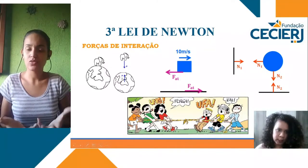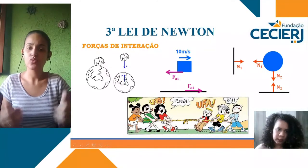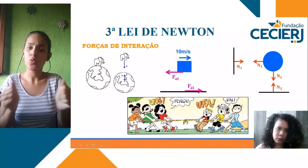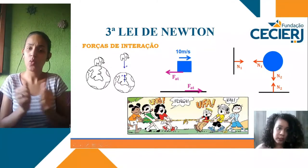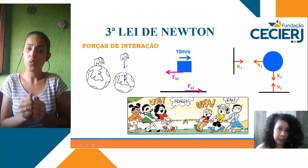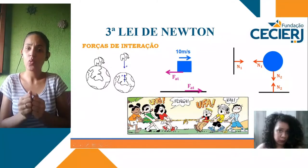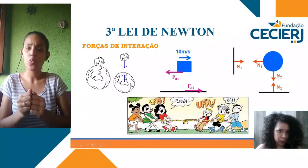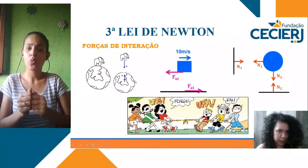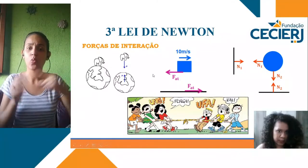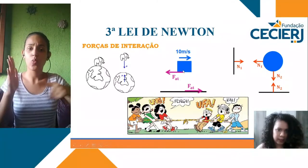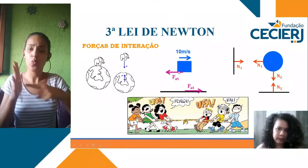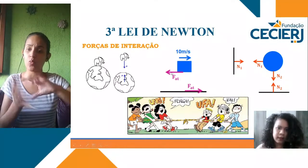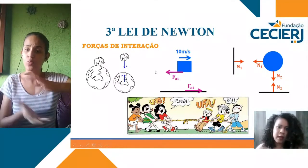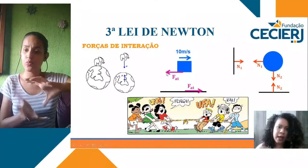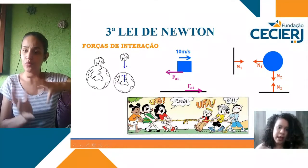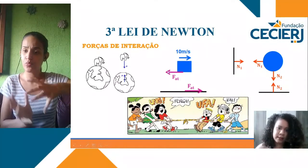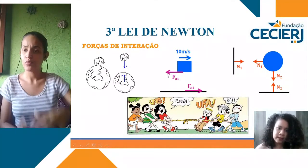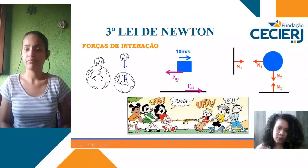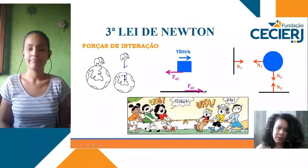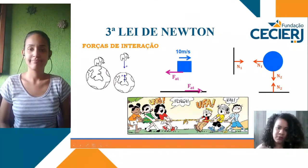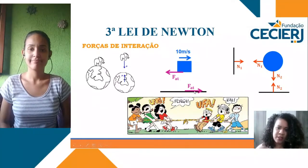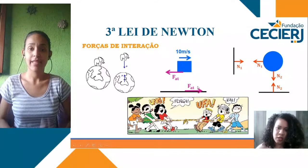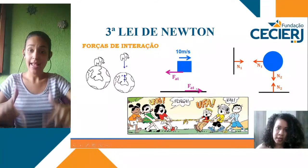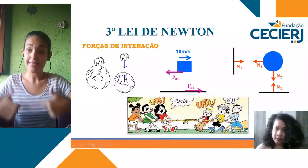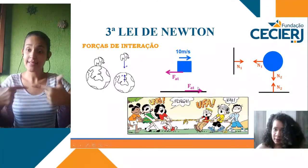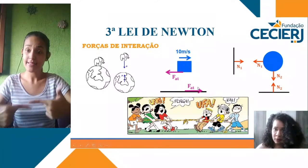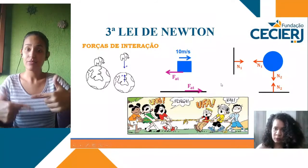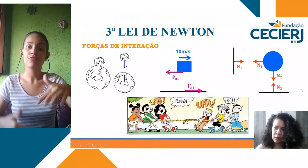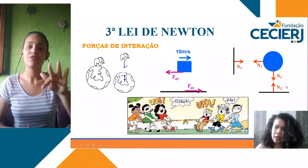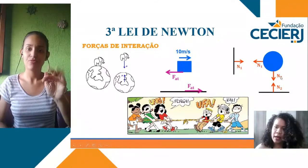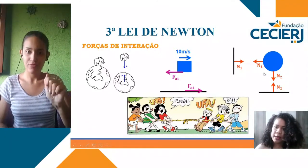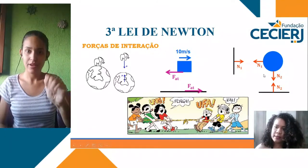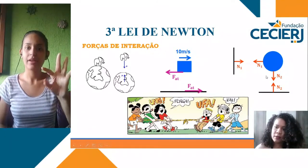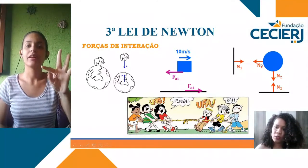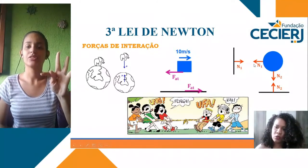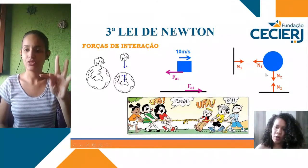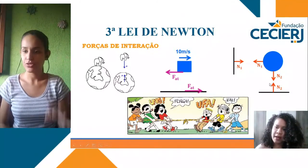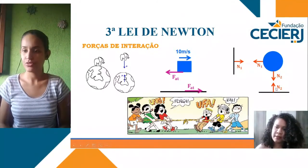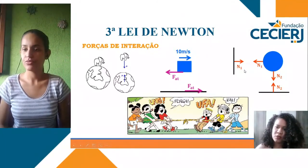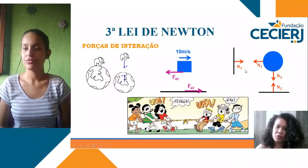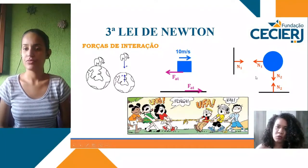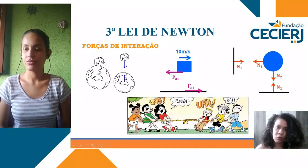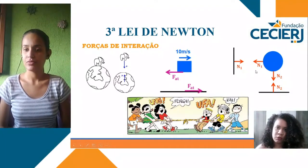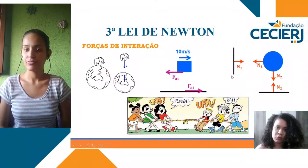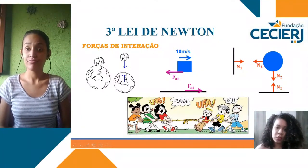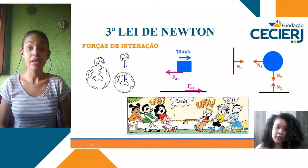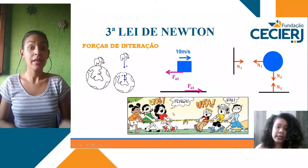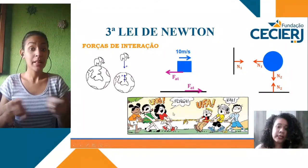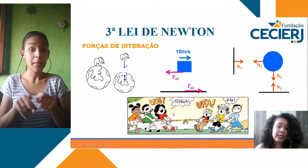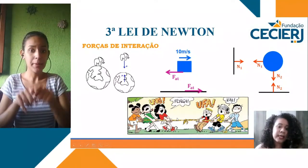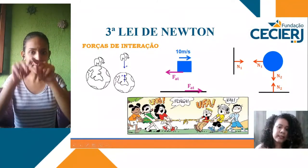reação aqui no centro da Terra, a ação da fátia reação, a ação das normais, as